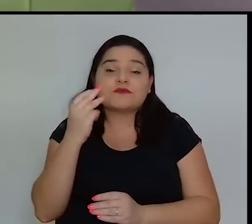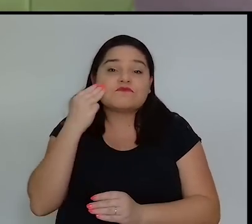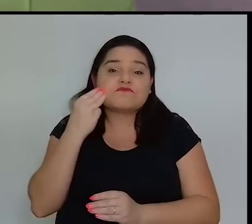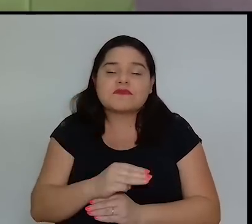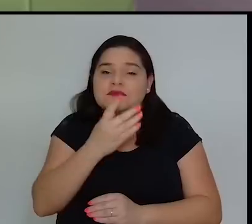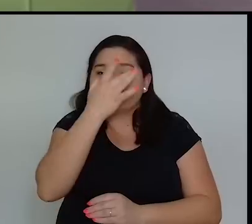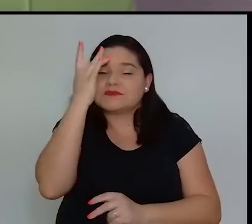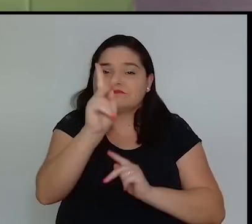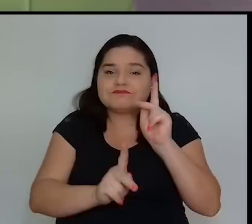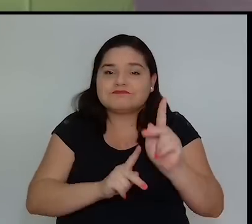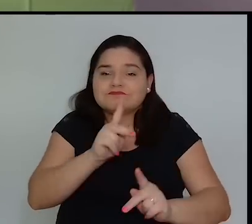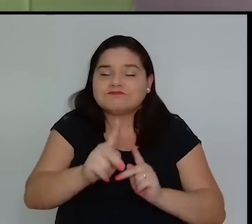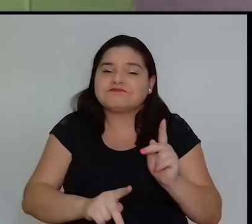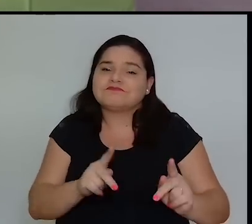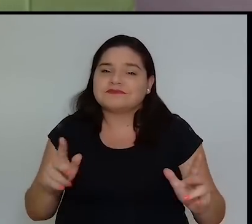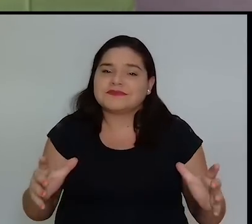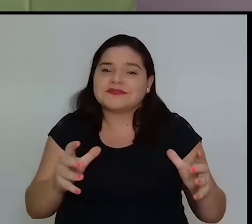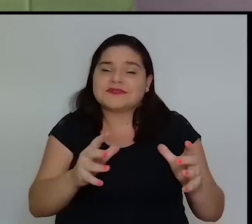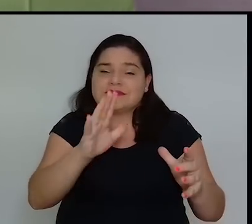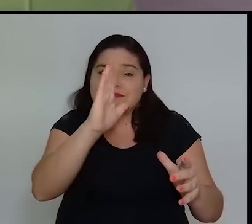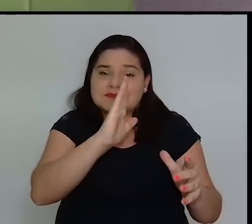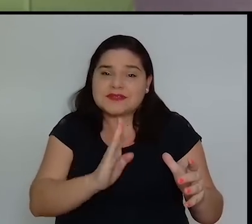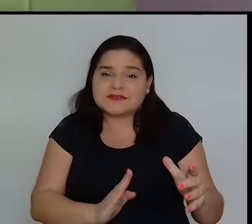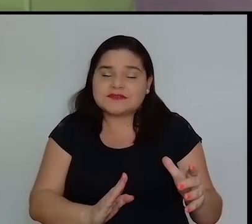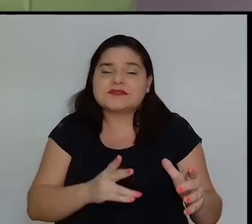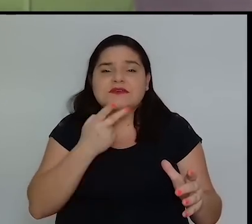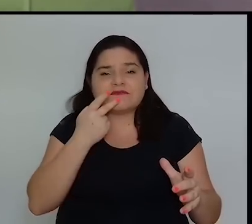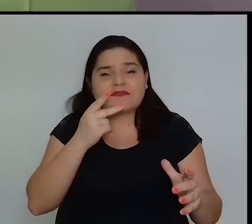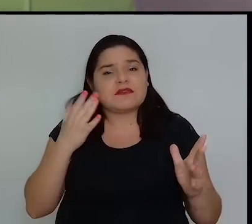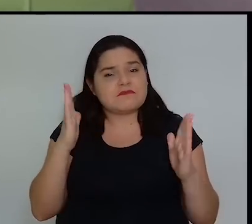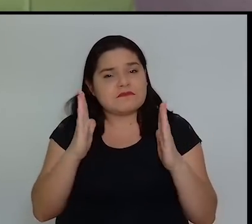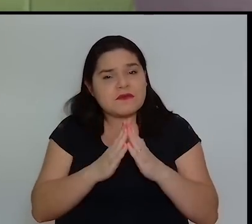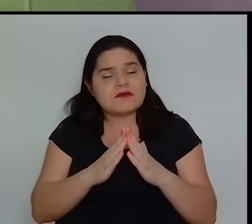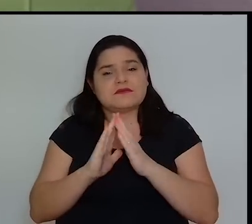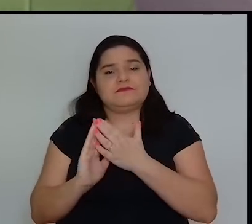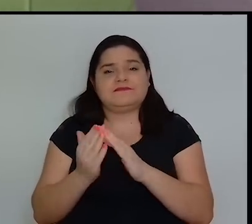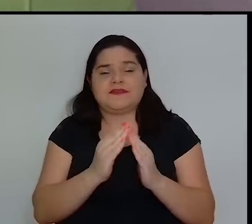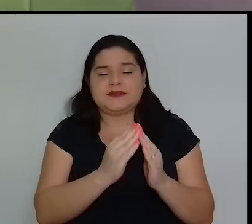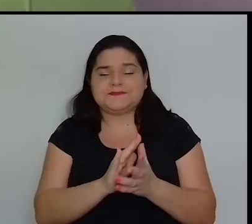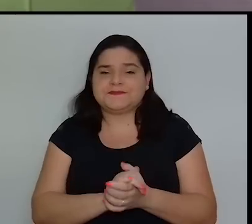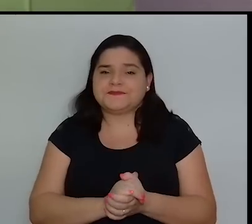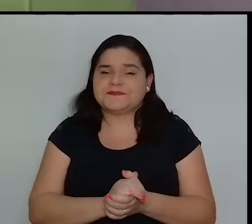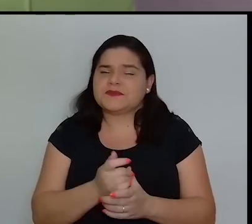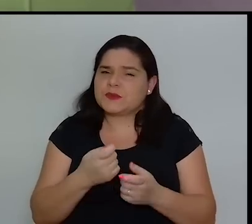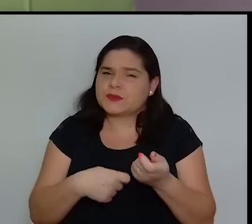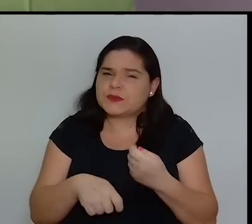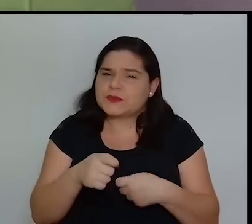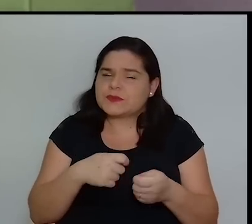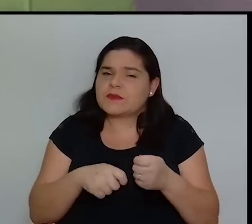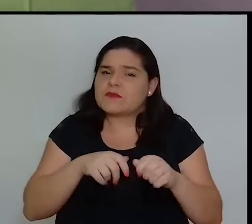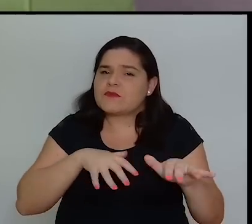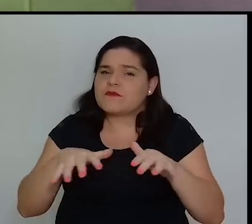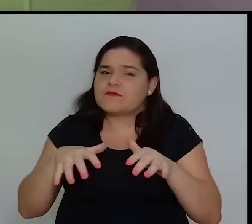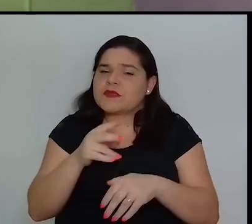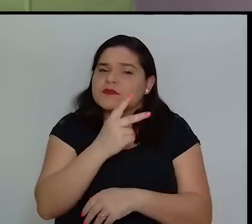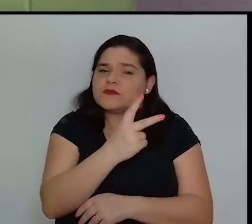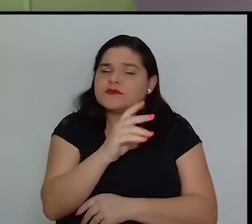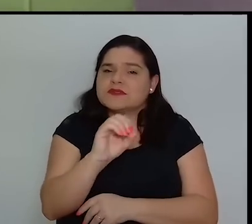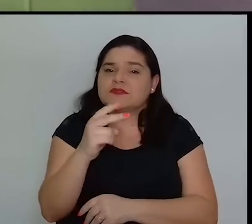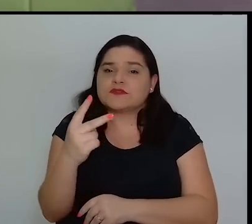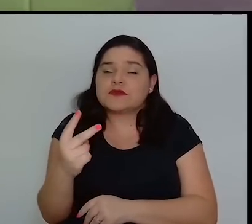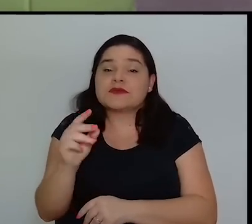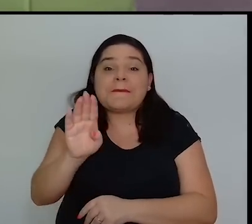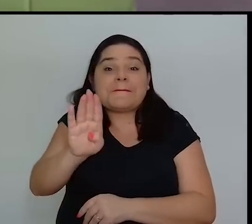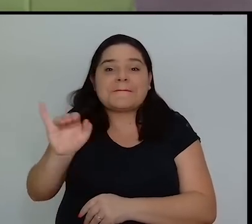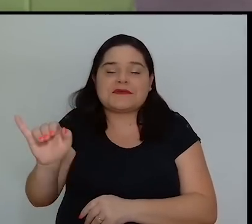brasileiros que é que declaram orar em favela economicamente movimentam 202 bilhões